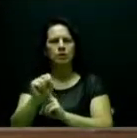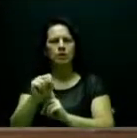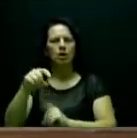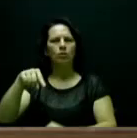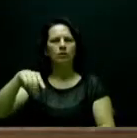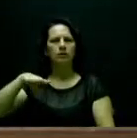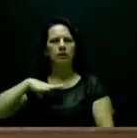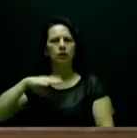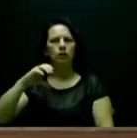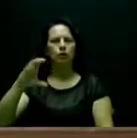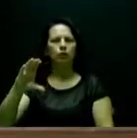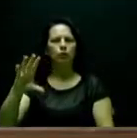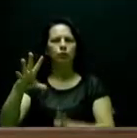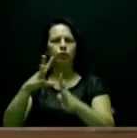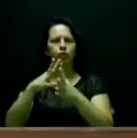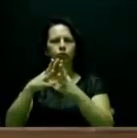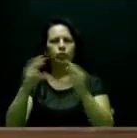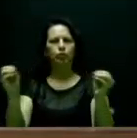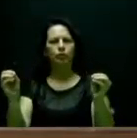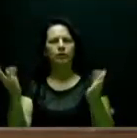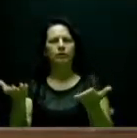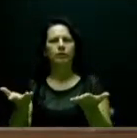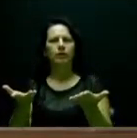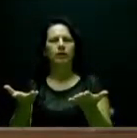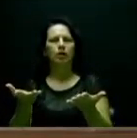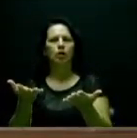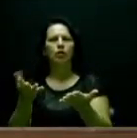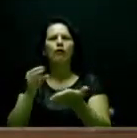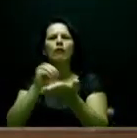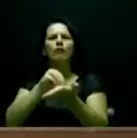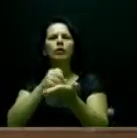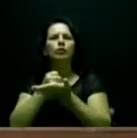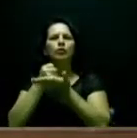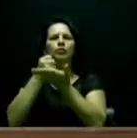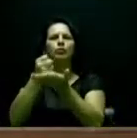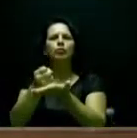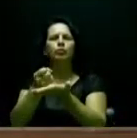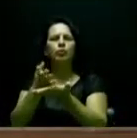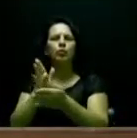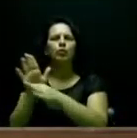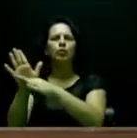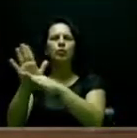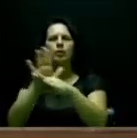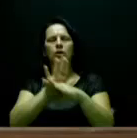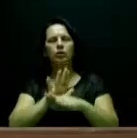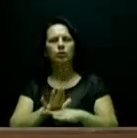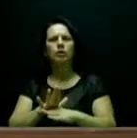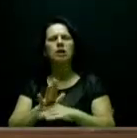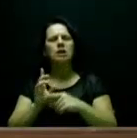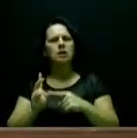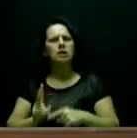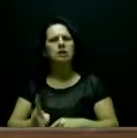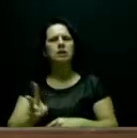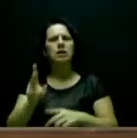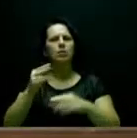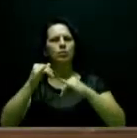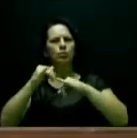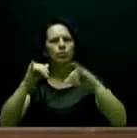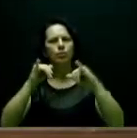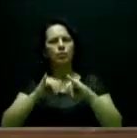a decadência e a falta de incentivo e apoio. Sempre nos manifestamos aqui e